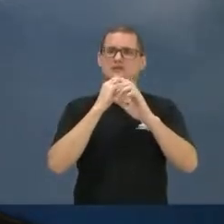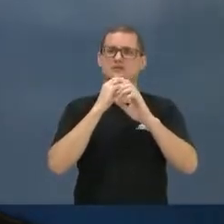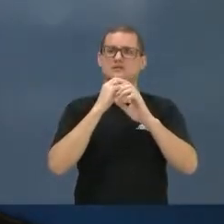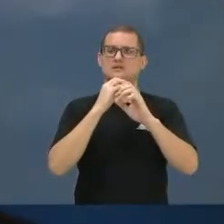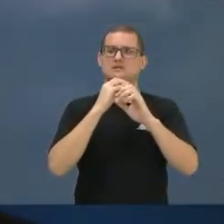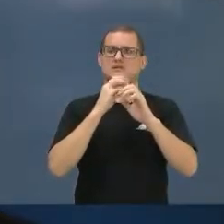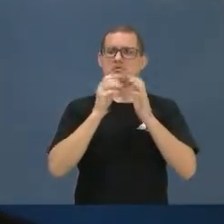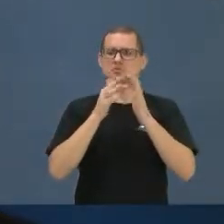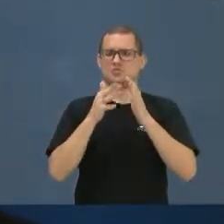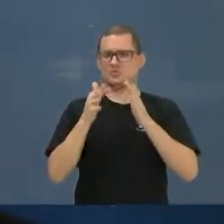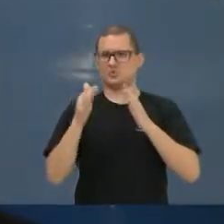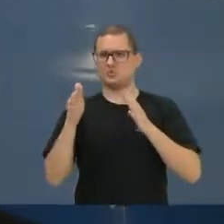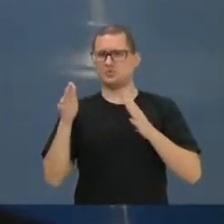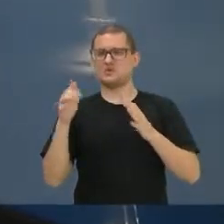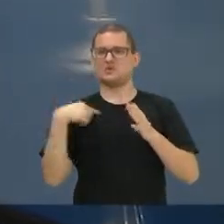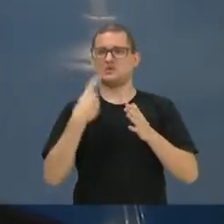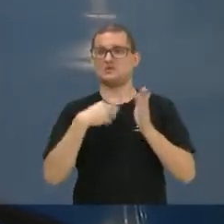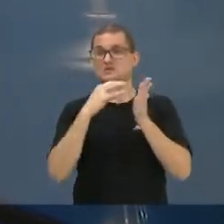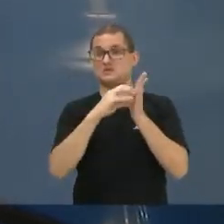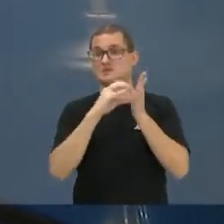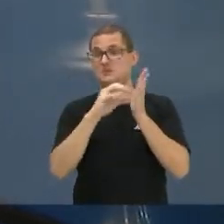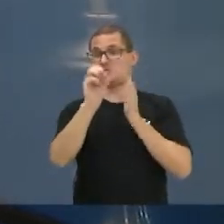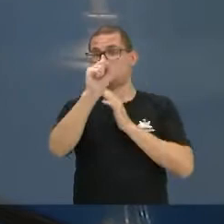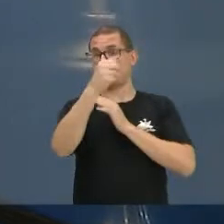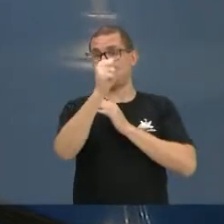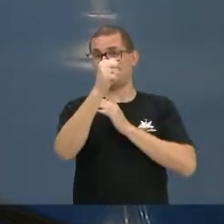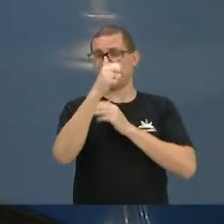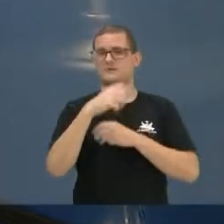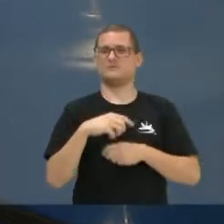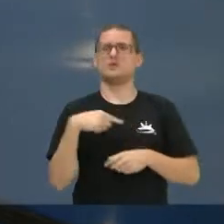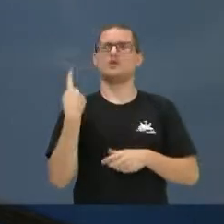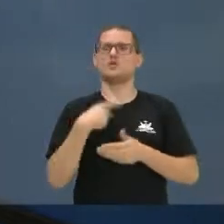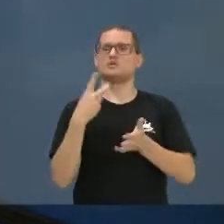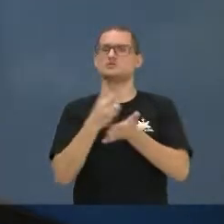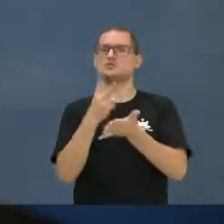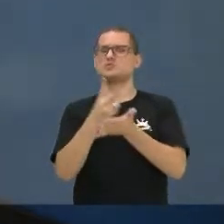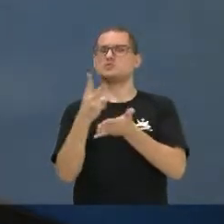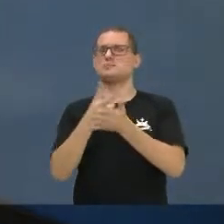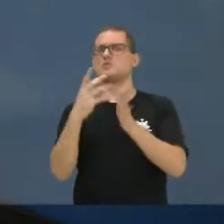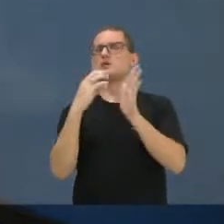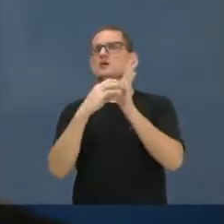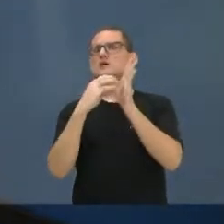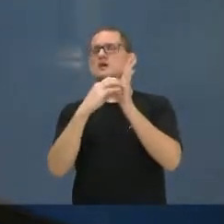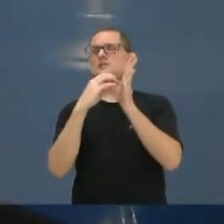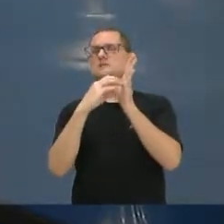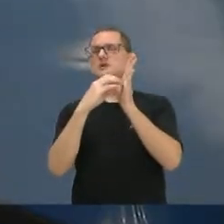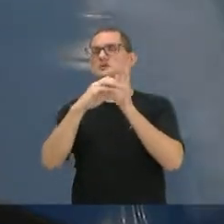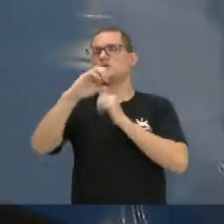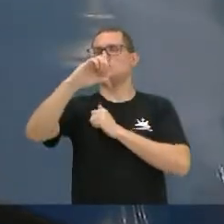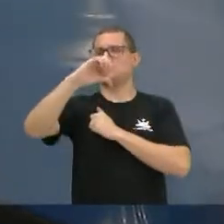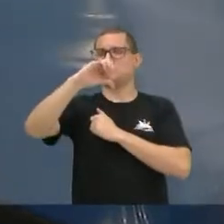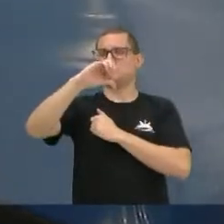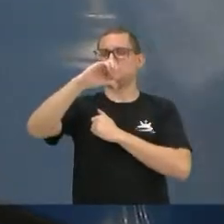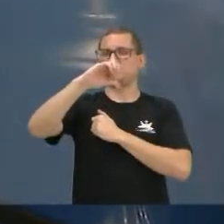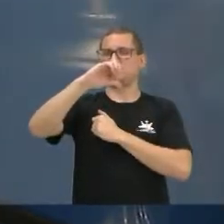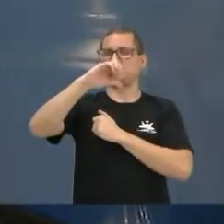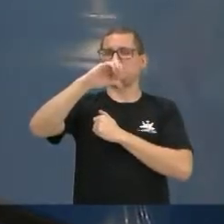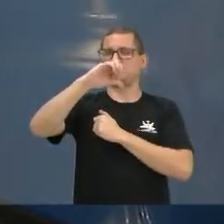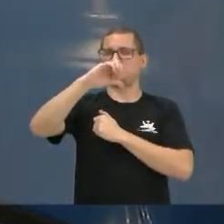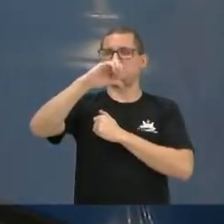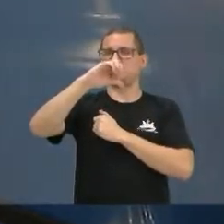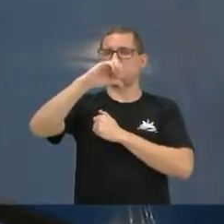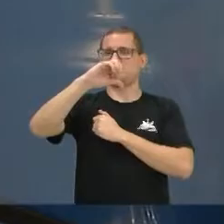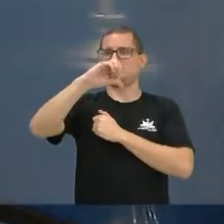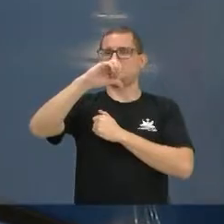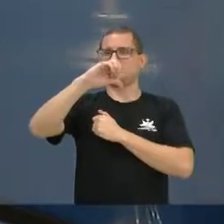estamos no capítulo 8 sigamos para o capítulo 9 por favor nós queremos lidar com